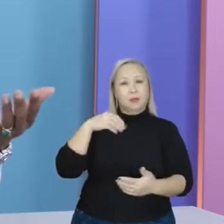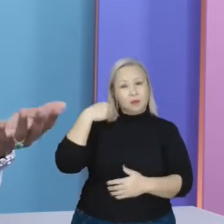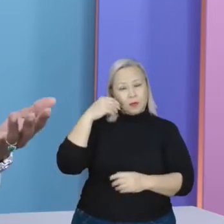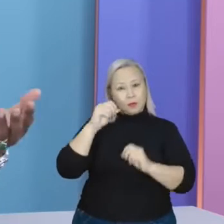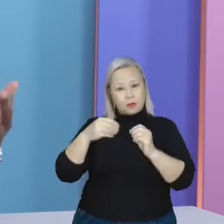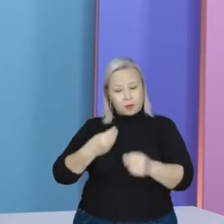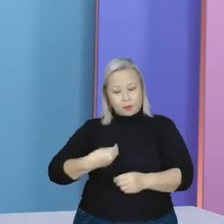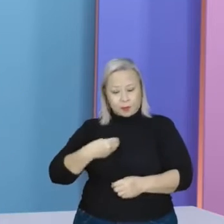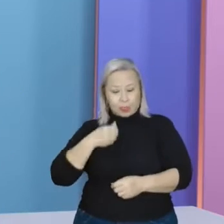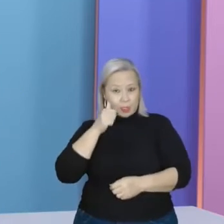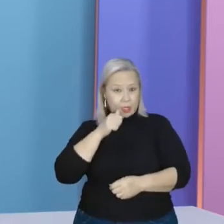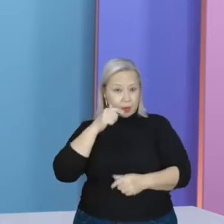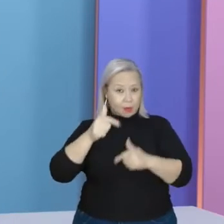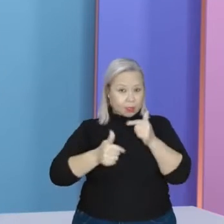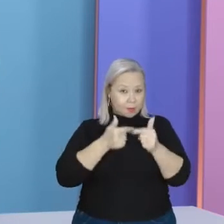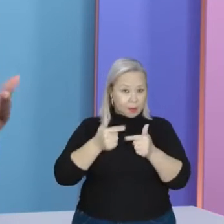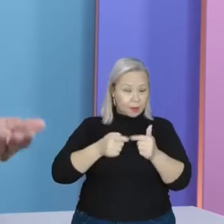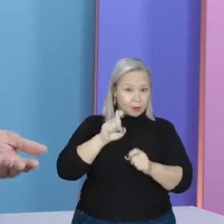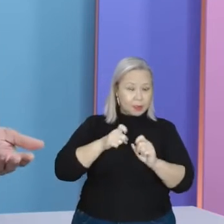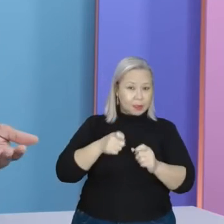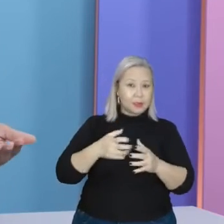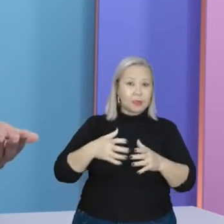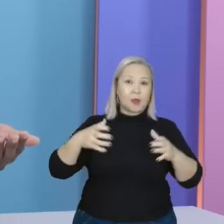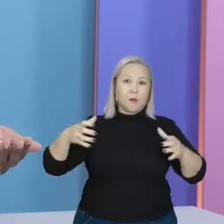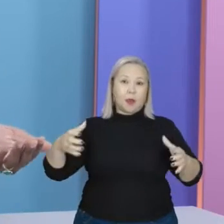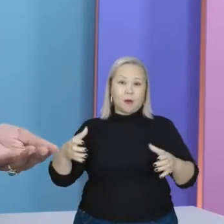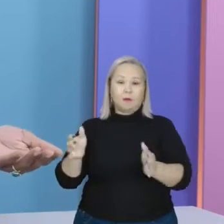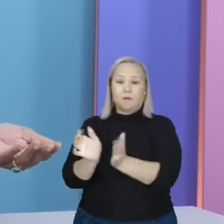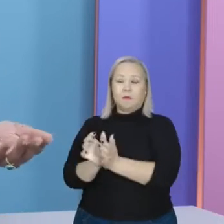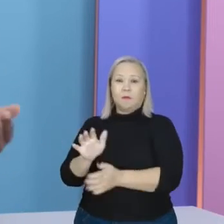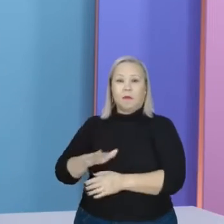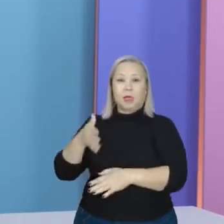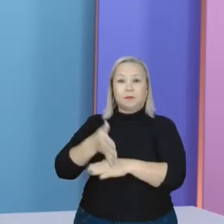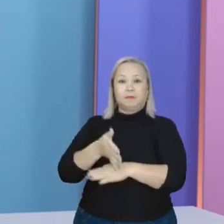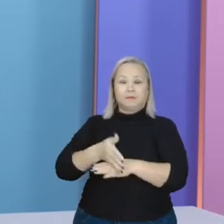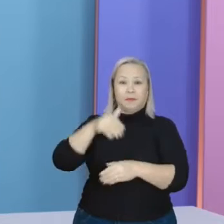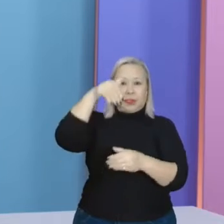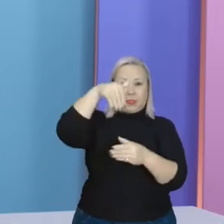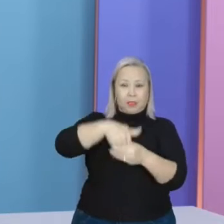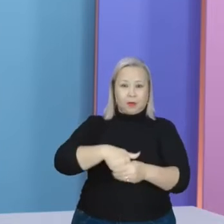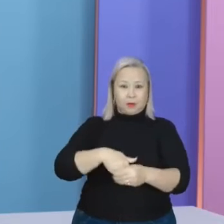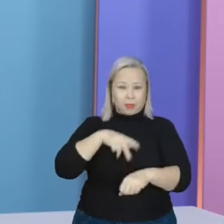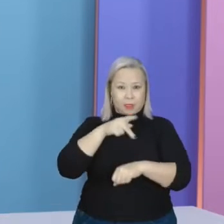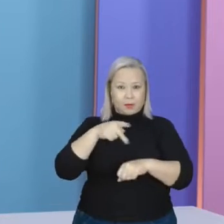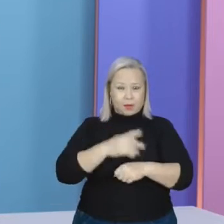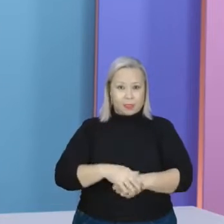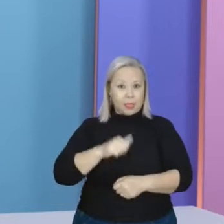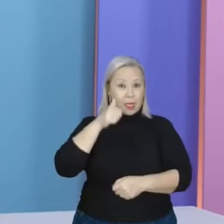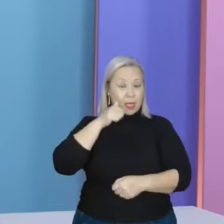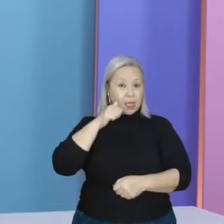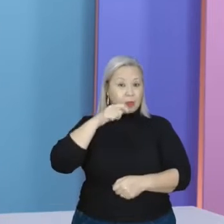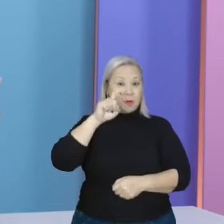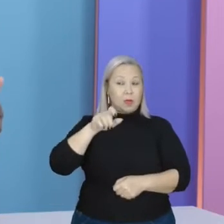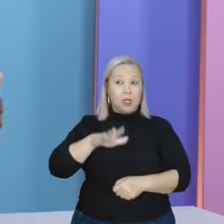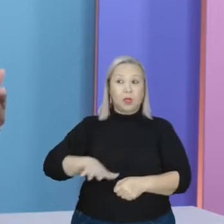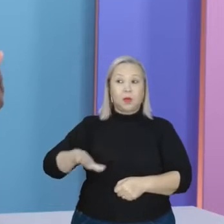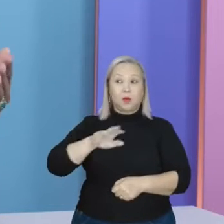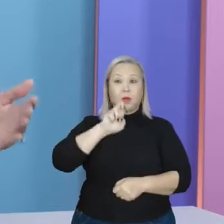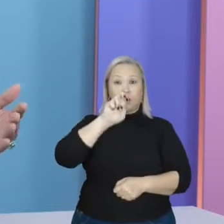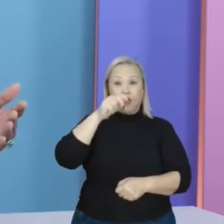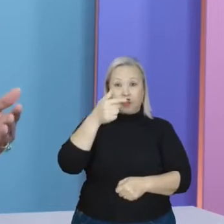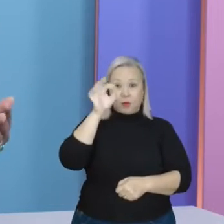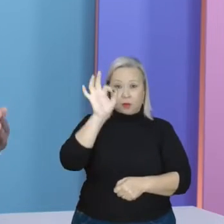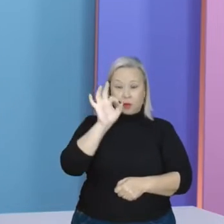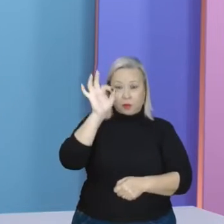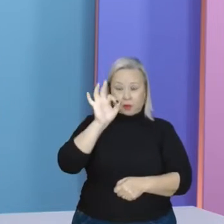mulheres trabalhadoras, que são a maior parte das eleitoras desse país. As mulheres são 52% das